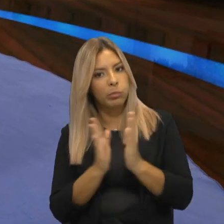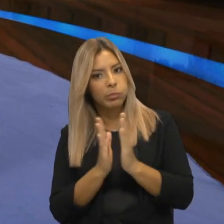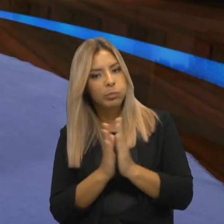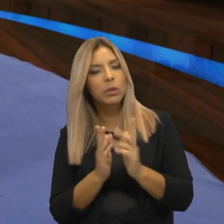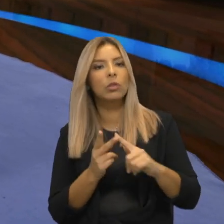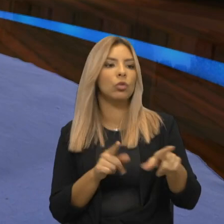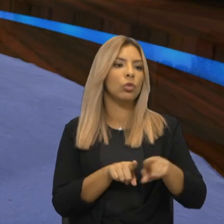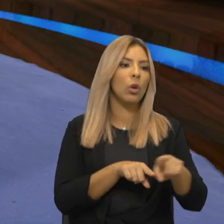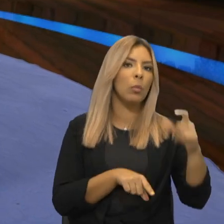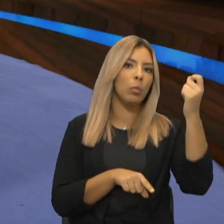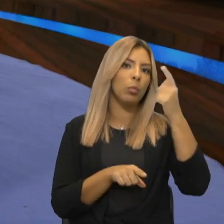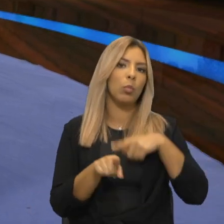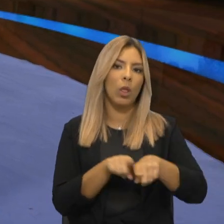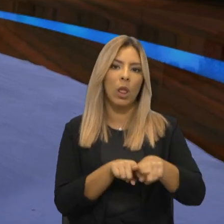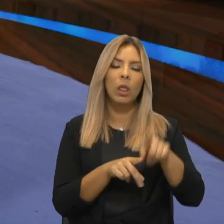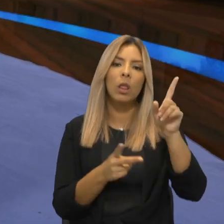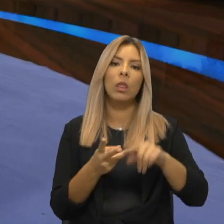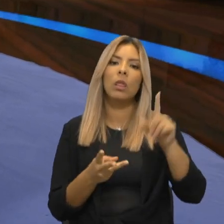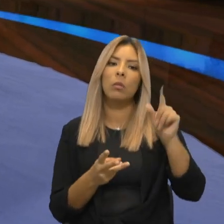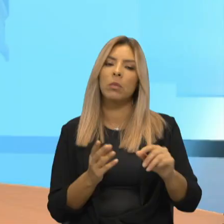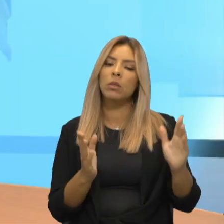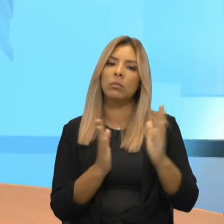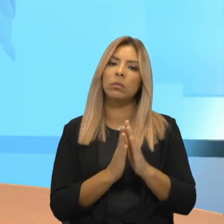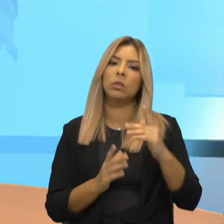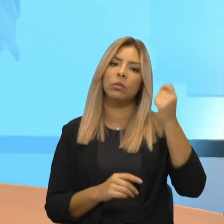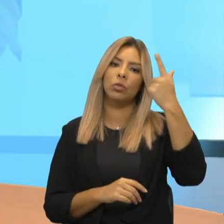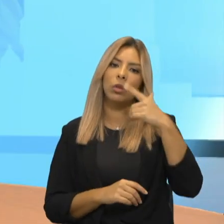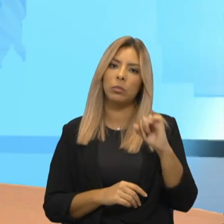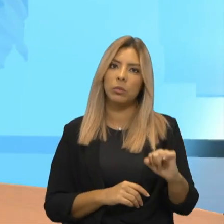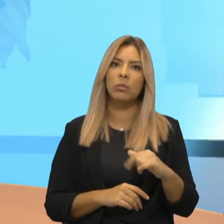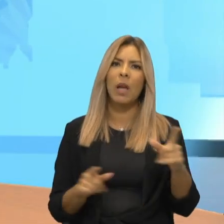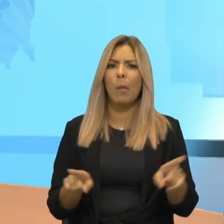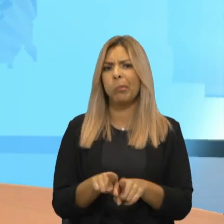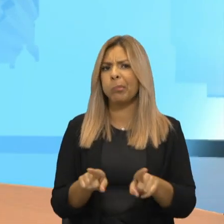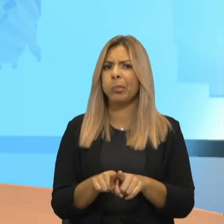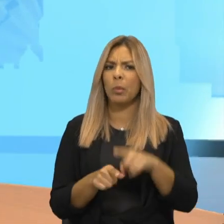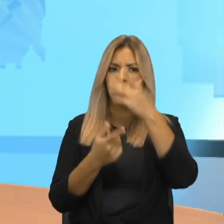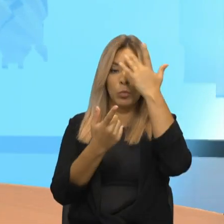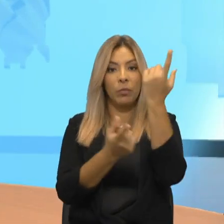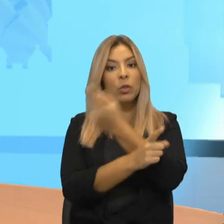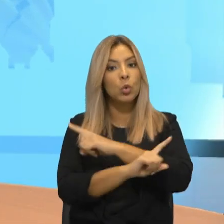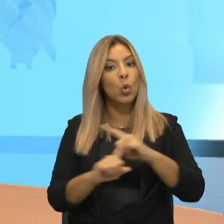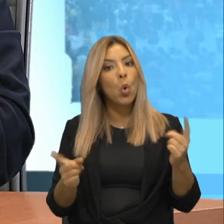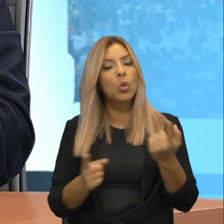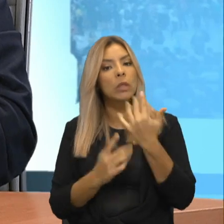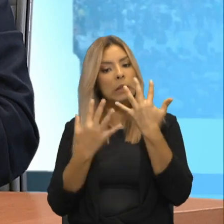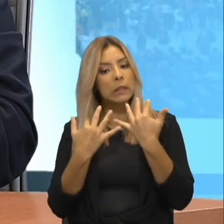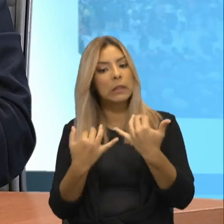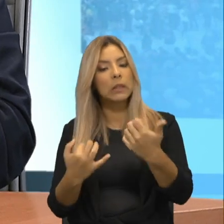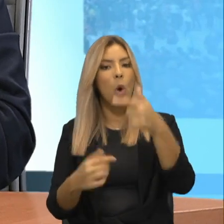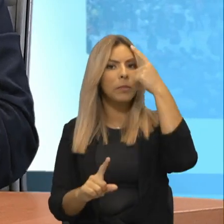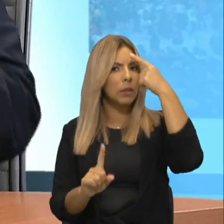social, cultural dos últimos 100 anos. Será acreditado como ação de formação para os professores. Para professores, exatamente. E isso